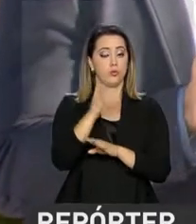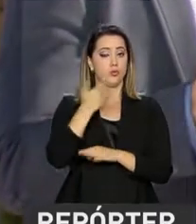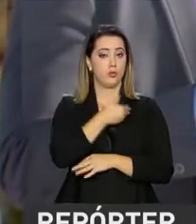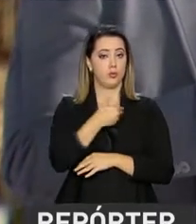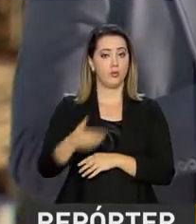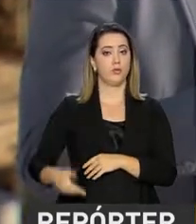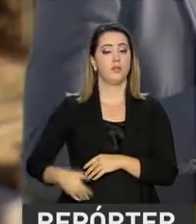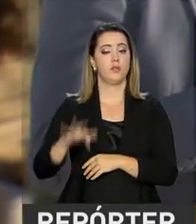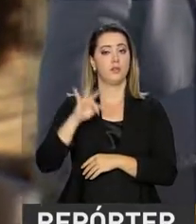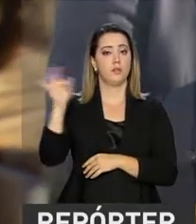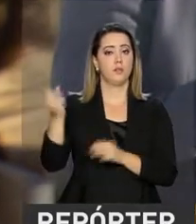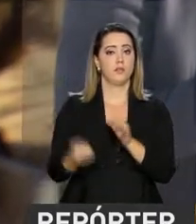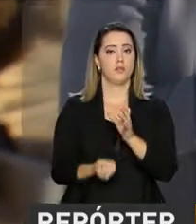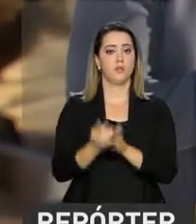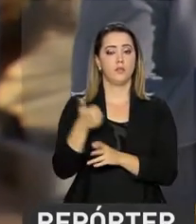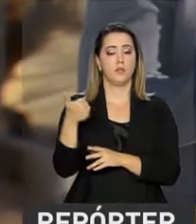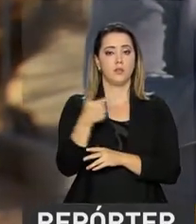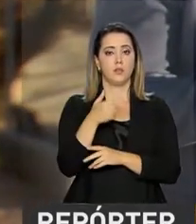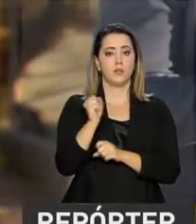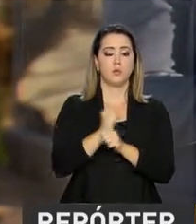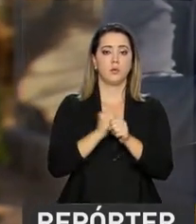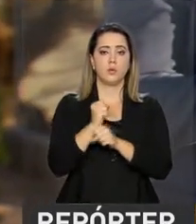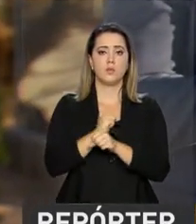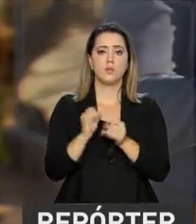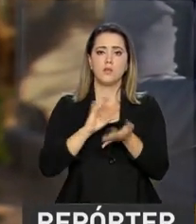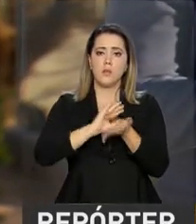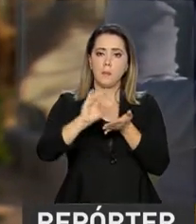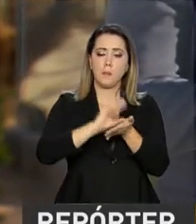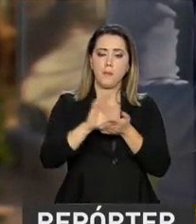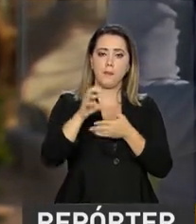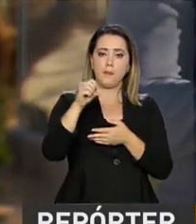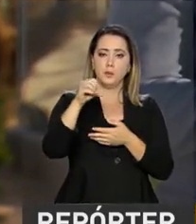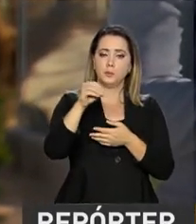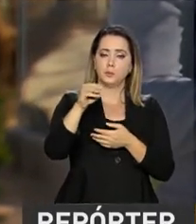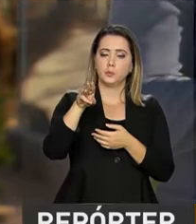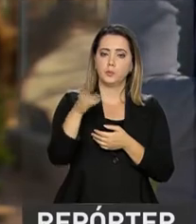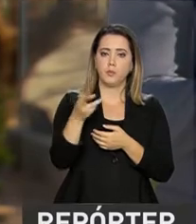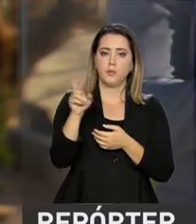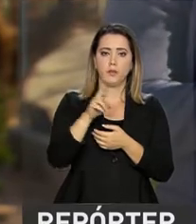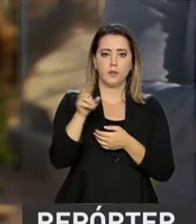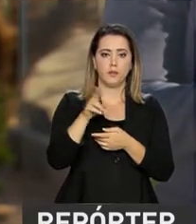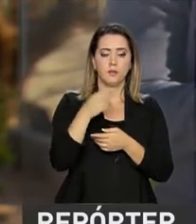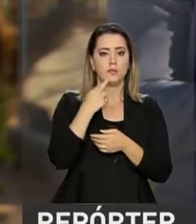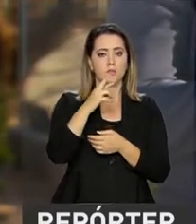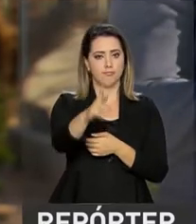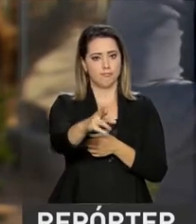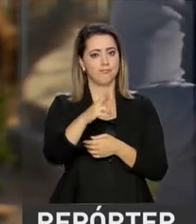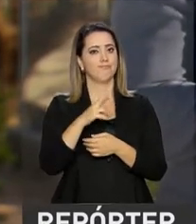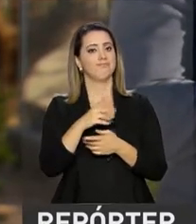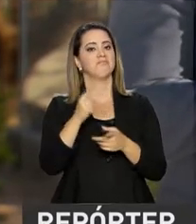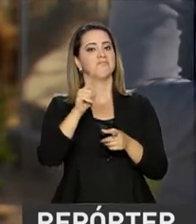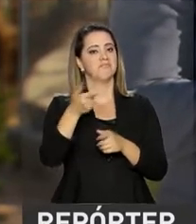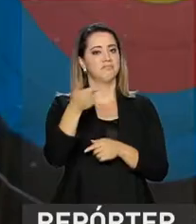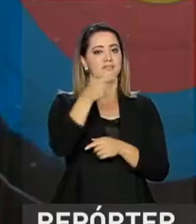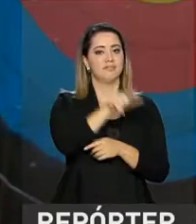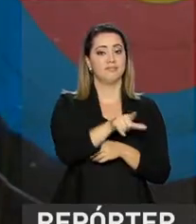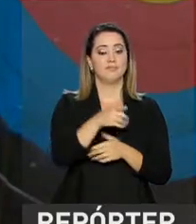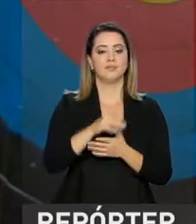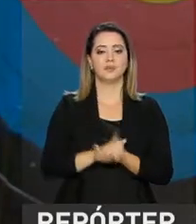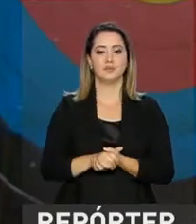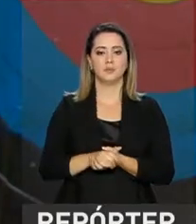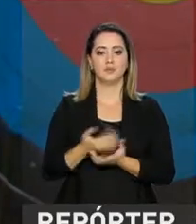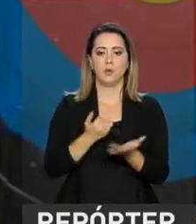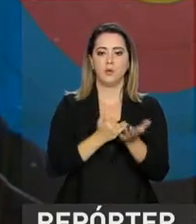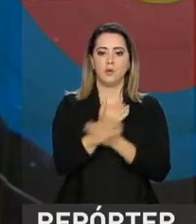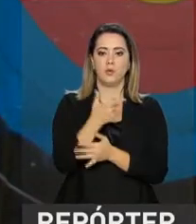federal, criado há 12 anos. O investimento soma quase 900 milhões de reais e o retorno vem em outra moeda. Eu comecei